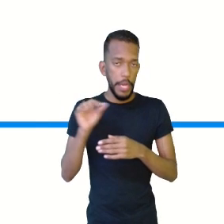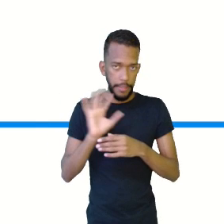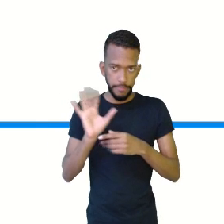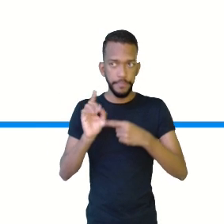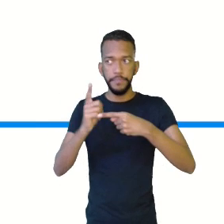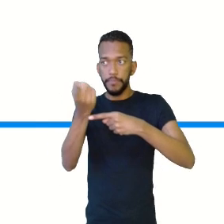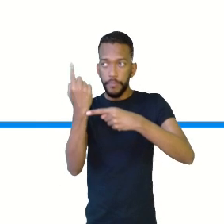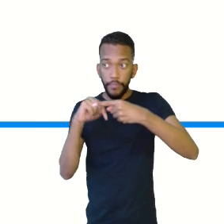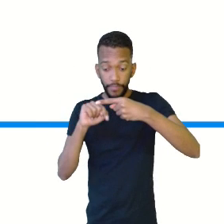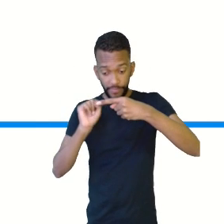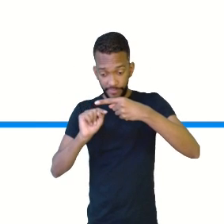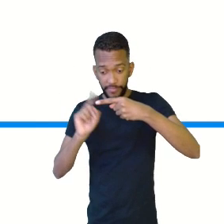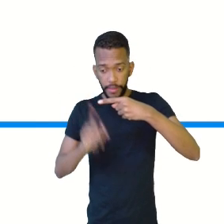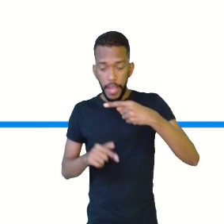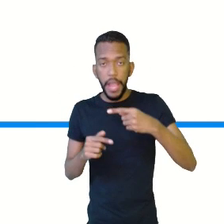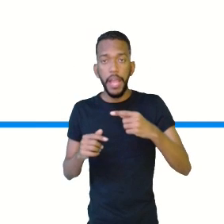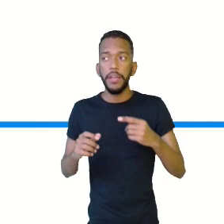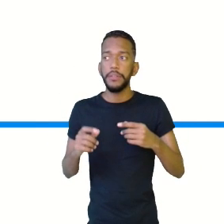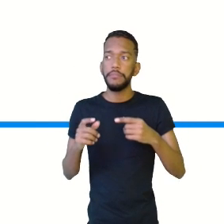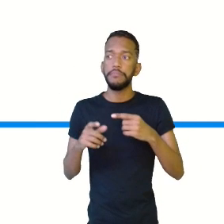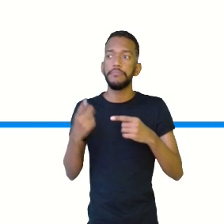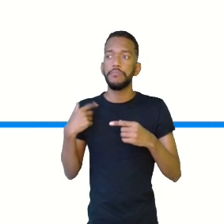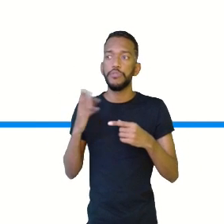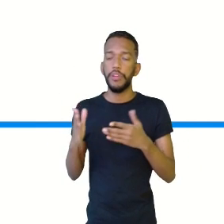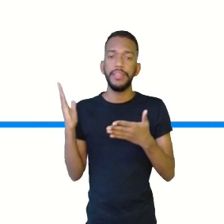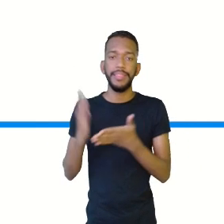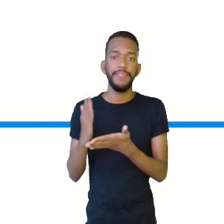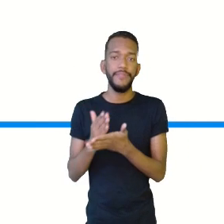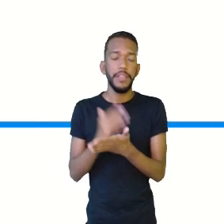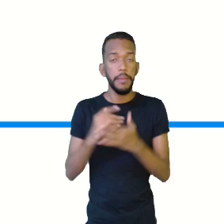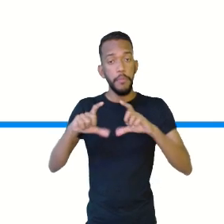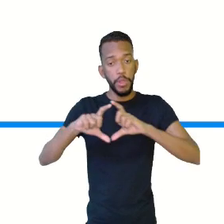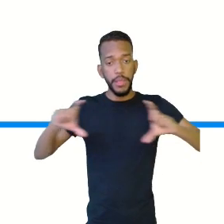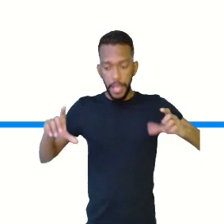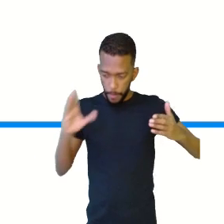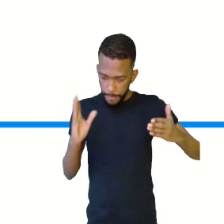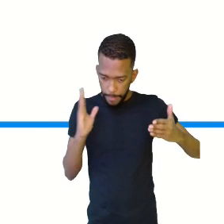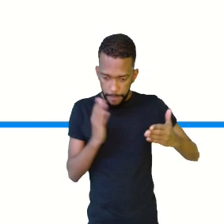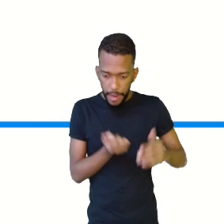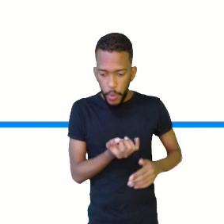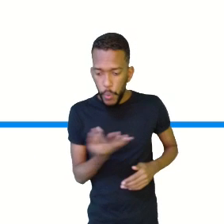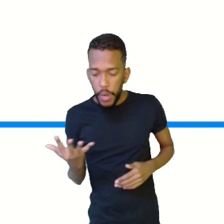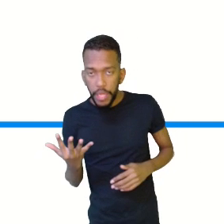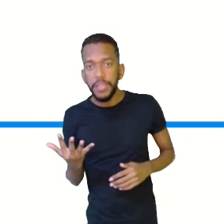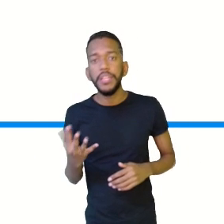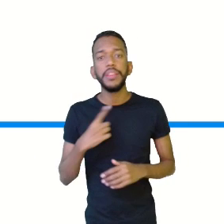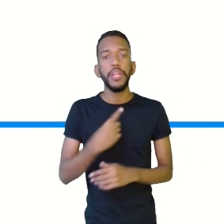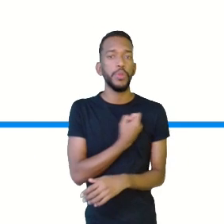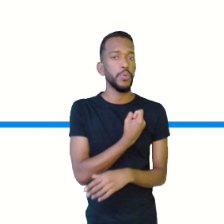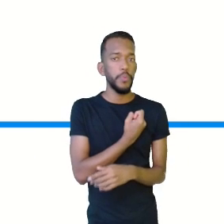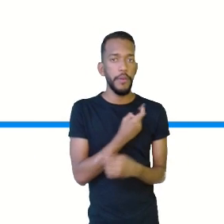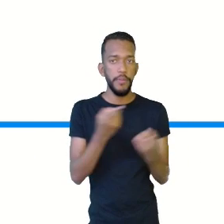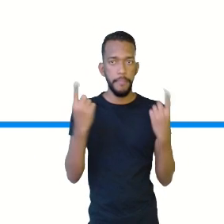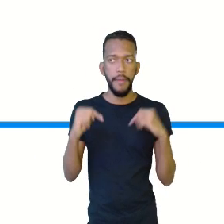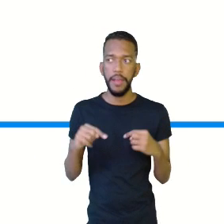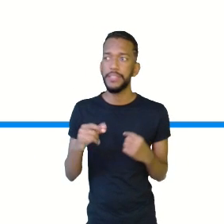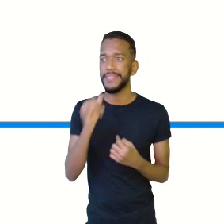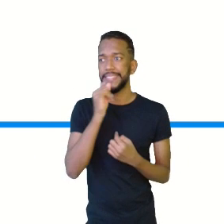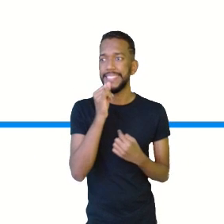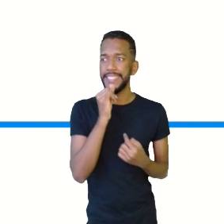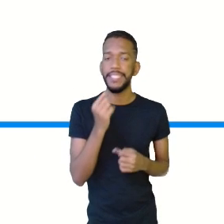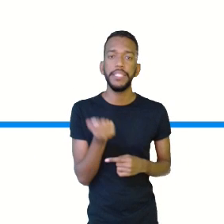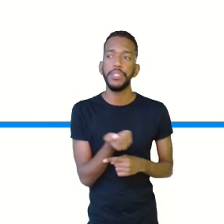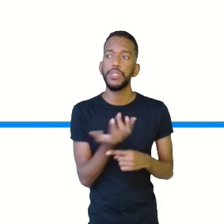baixo, representa a parte que eu dividi o meu inteiro. Esse numeral que fica embaixo, ele se